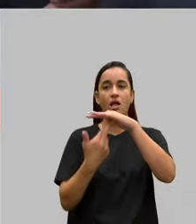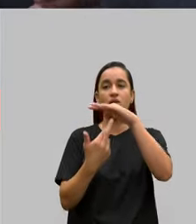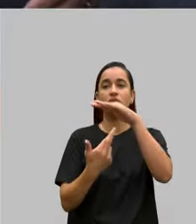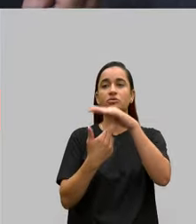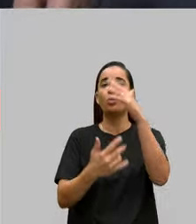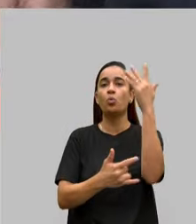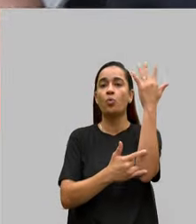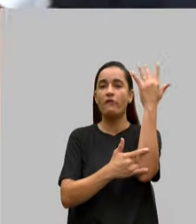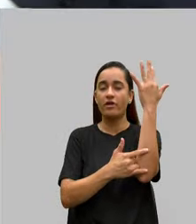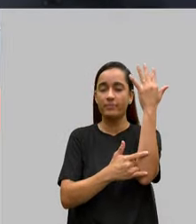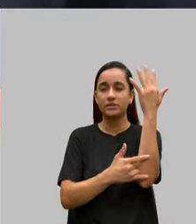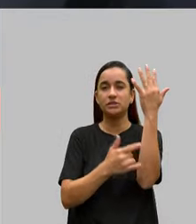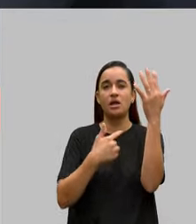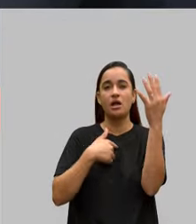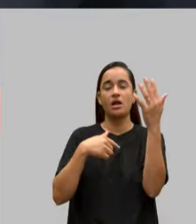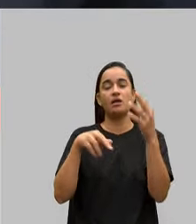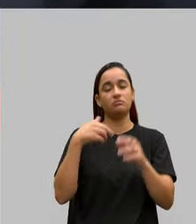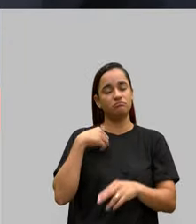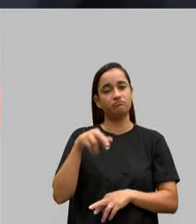uma